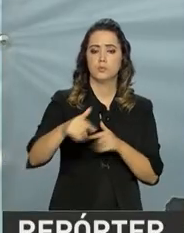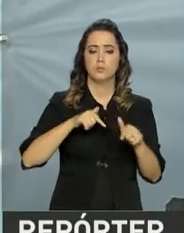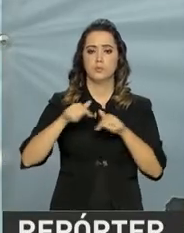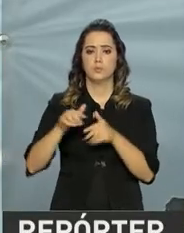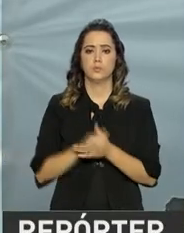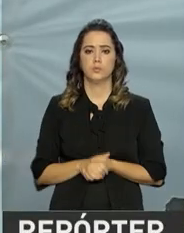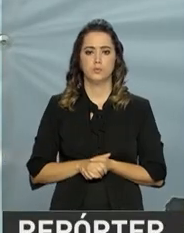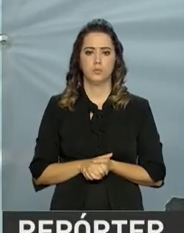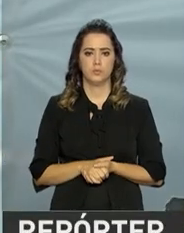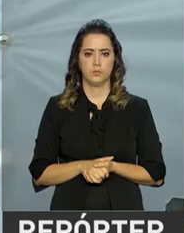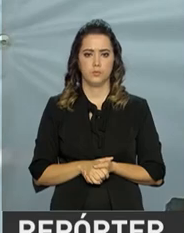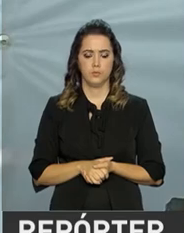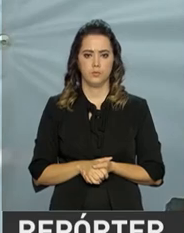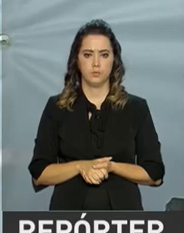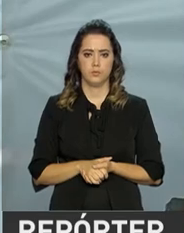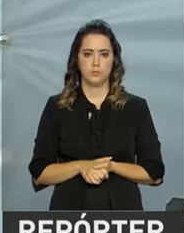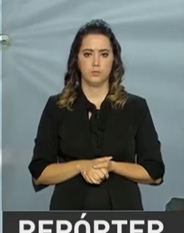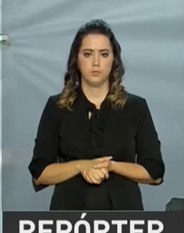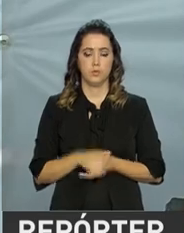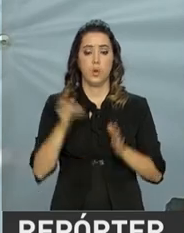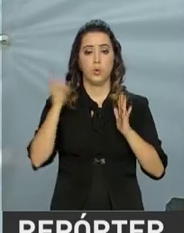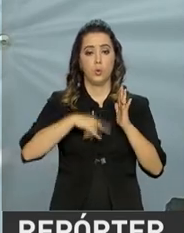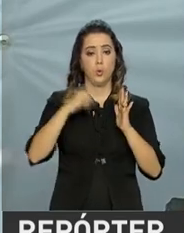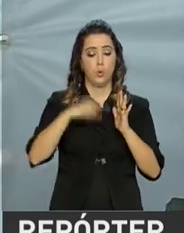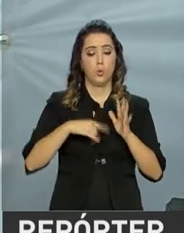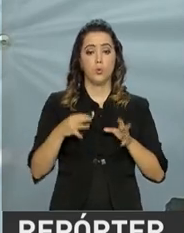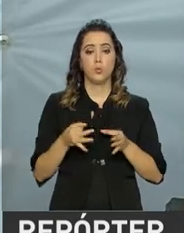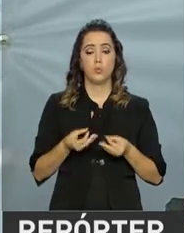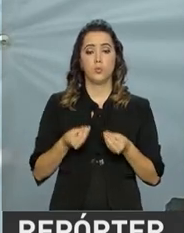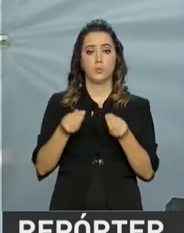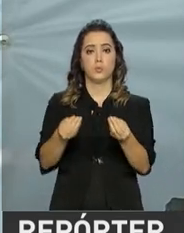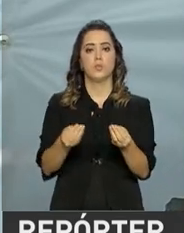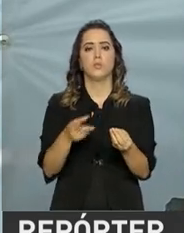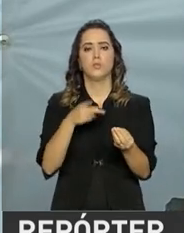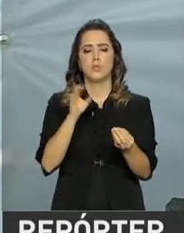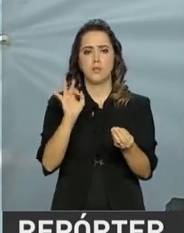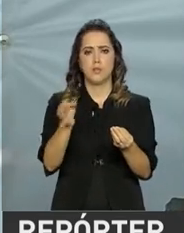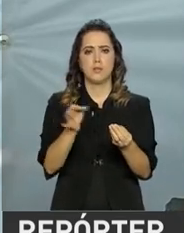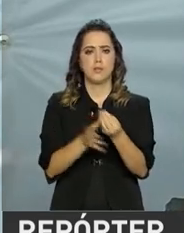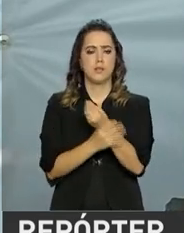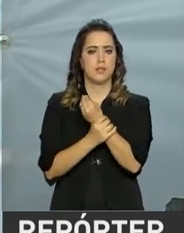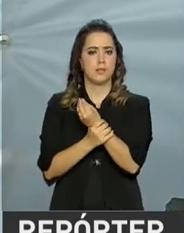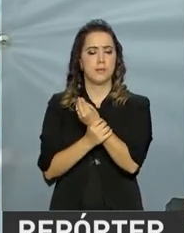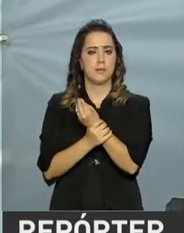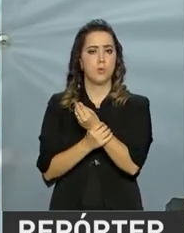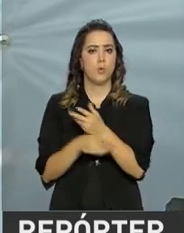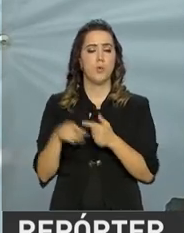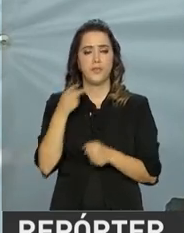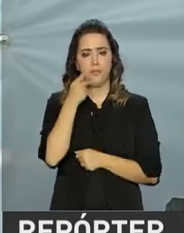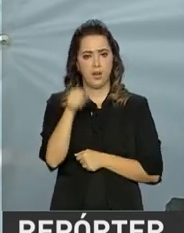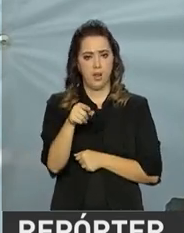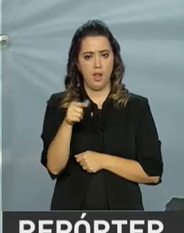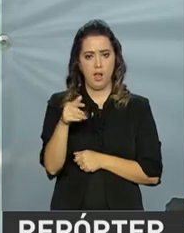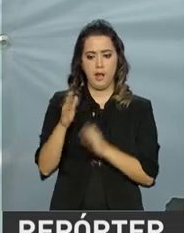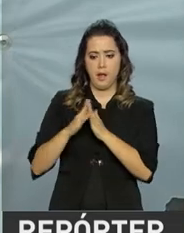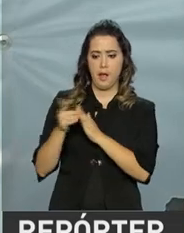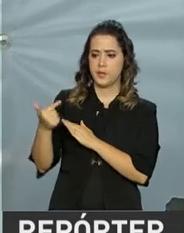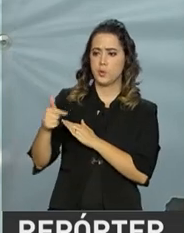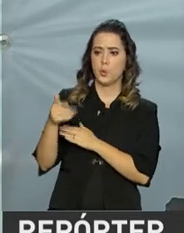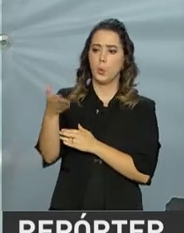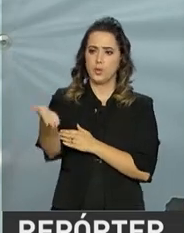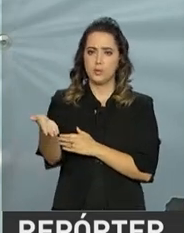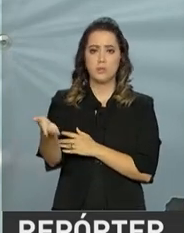documento que lhes assegura que ninguém vai poder chegar lá e dizer que aquela casa, que aquele lar, que